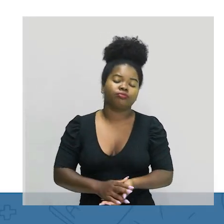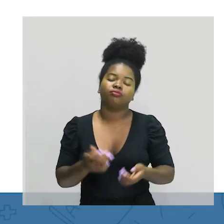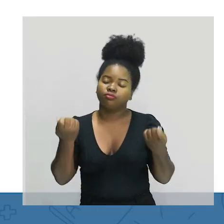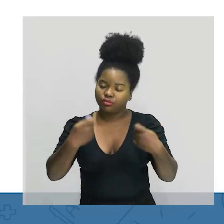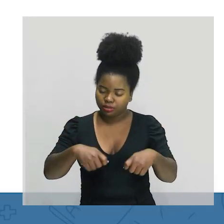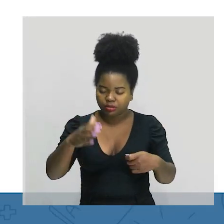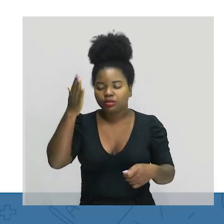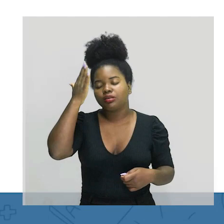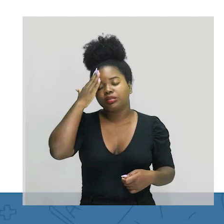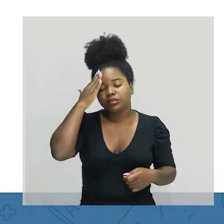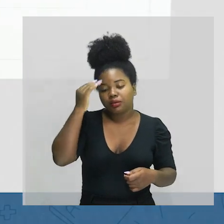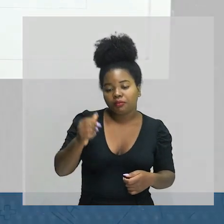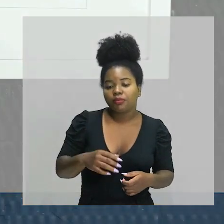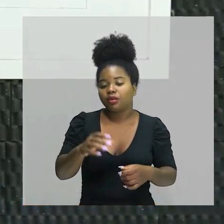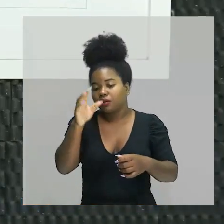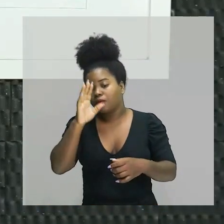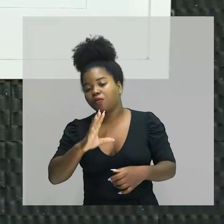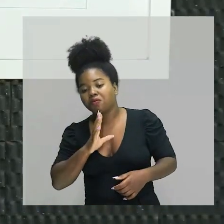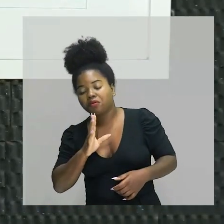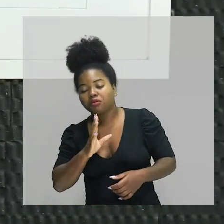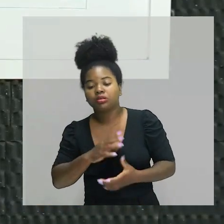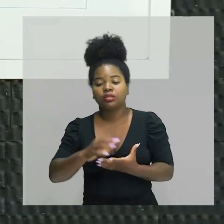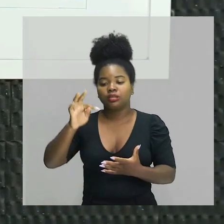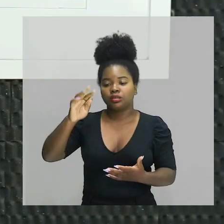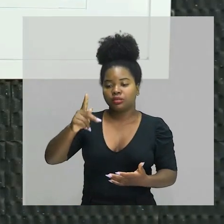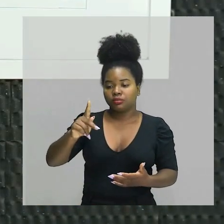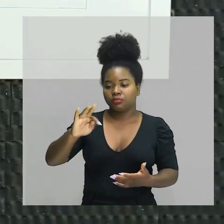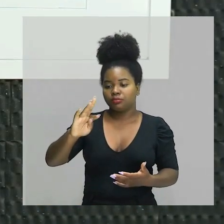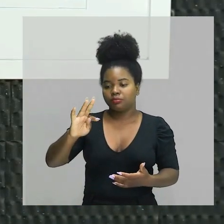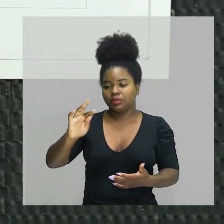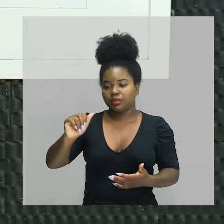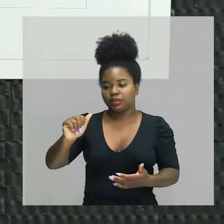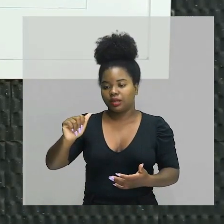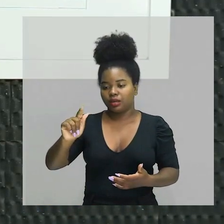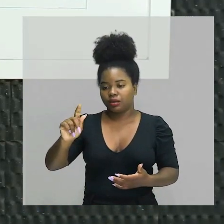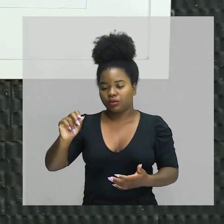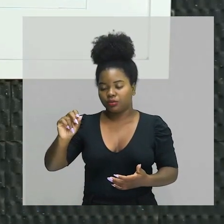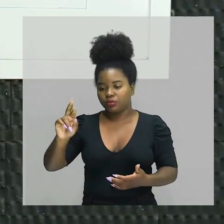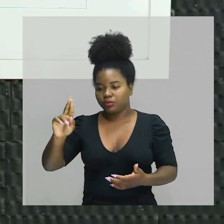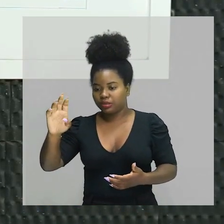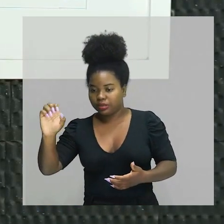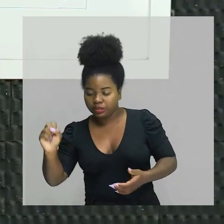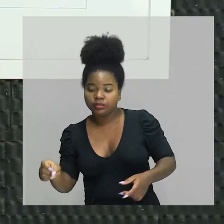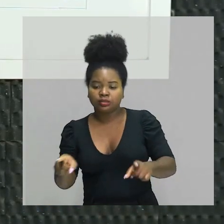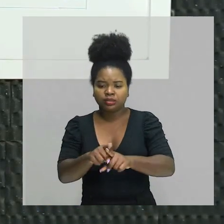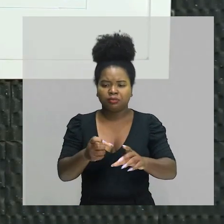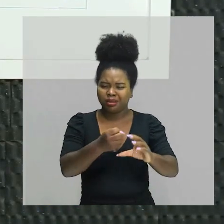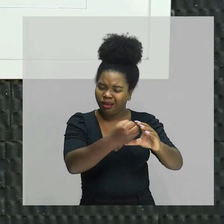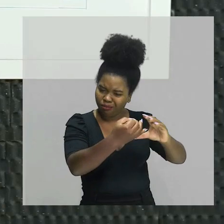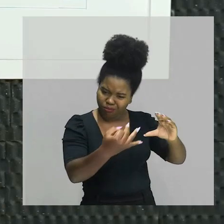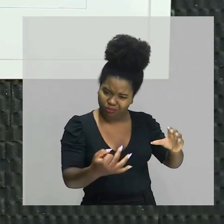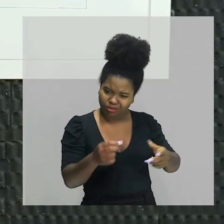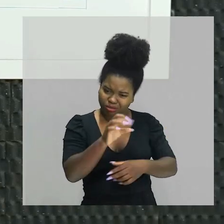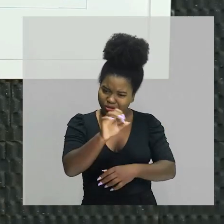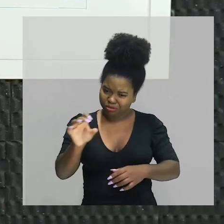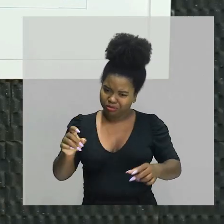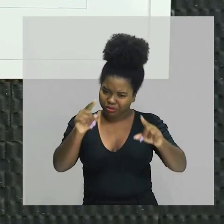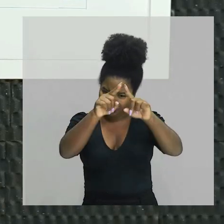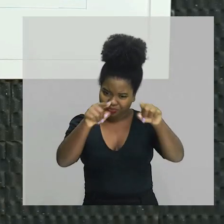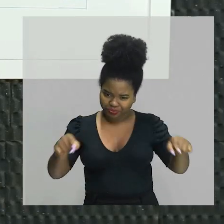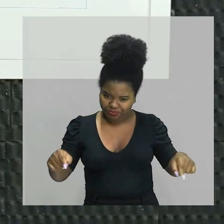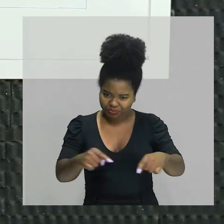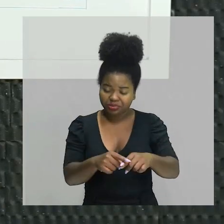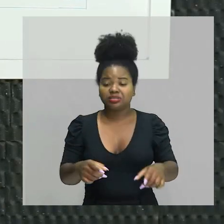saber o teorema de Pitágoras, você tem que saber característica do triângulo isósceles, saber que essa altura aqui no